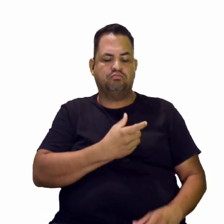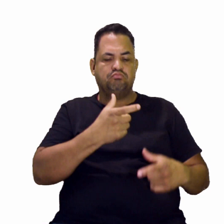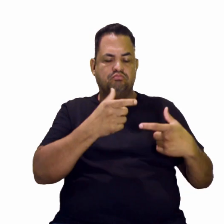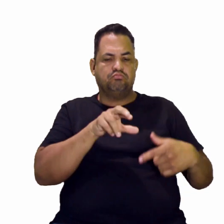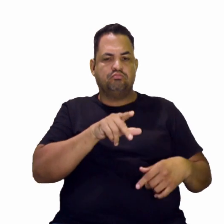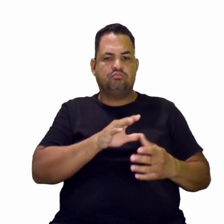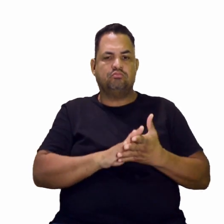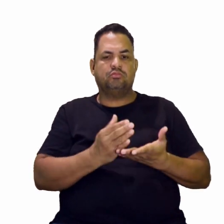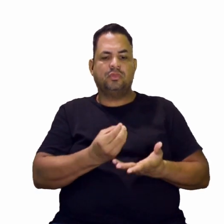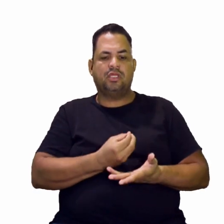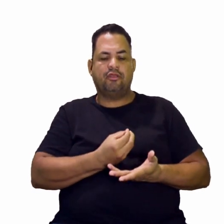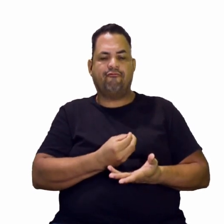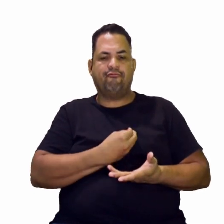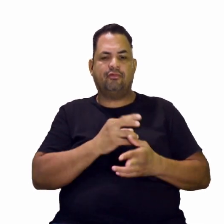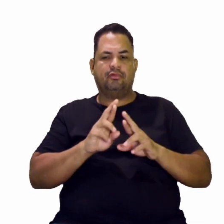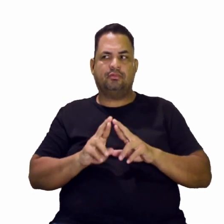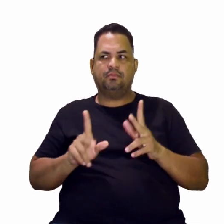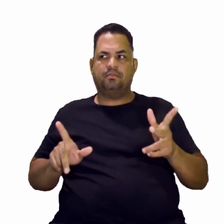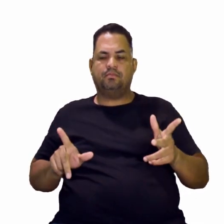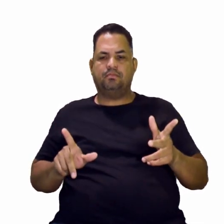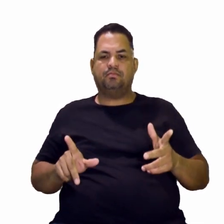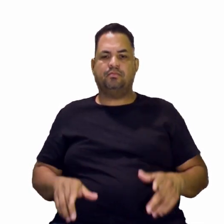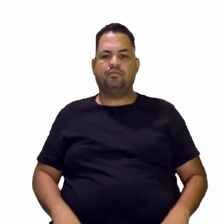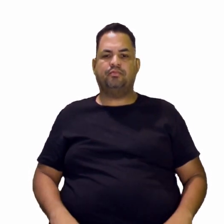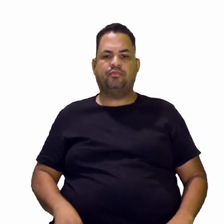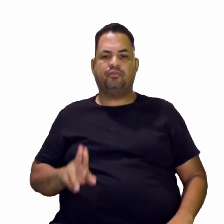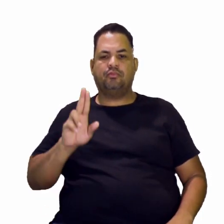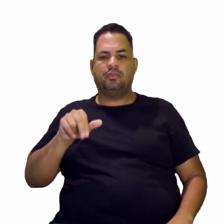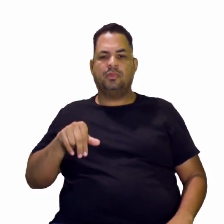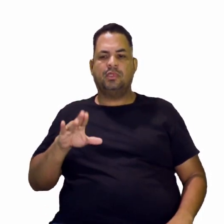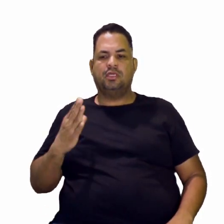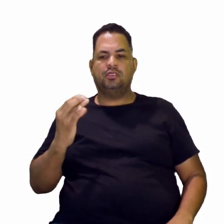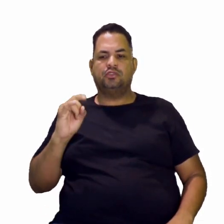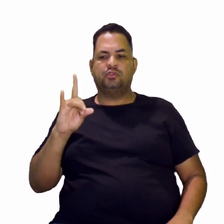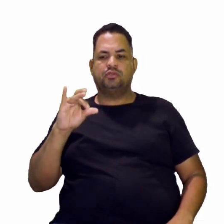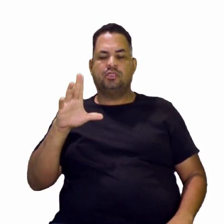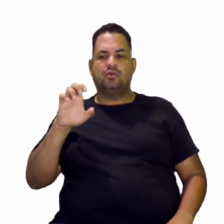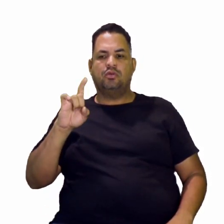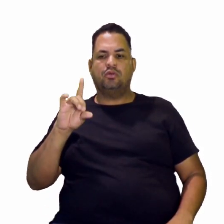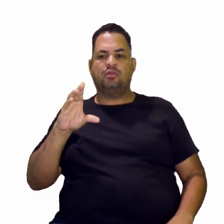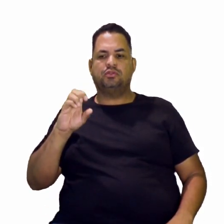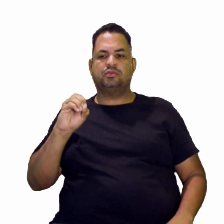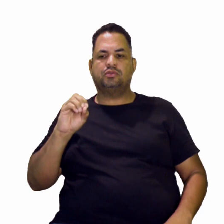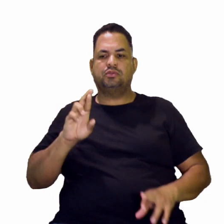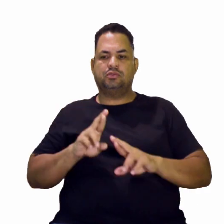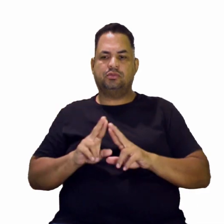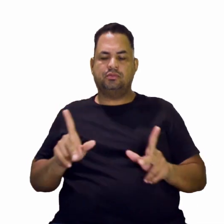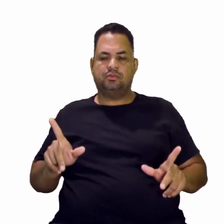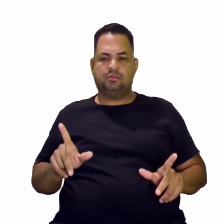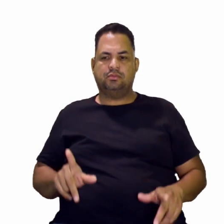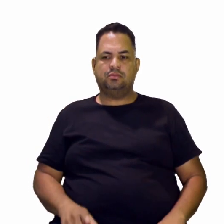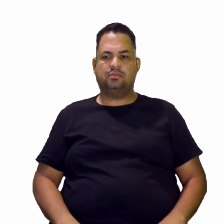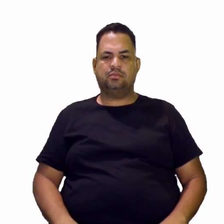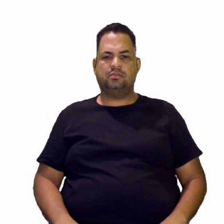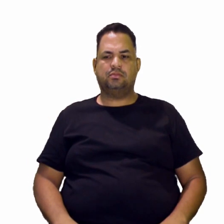têm modos de vida diferentes, ou nichos ecológicos diferentes, tá